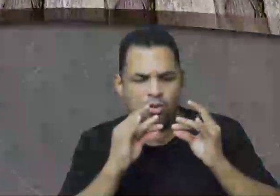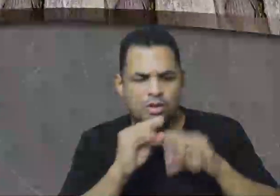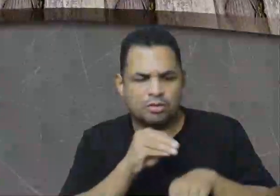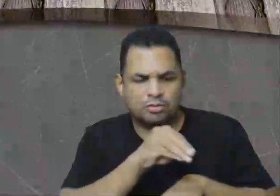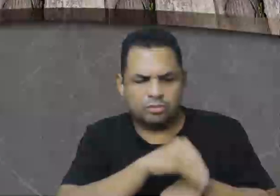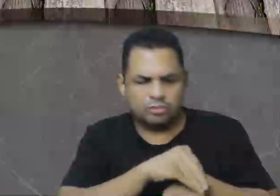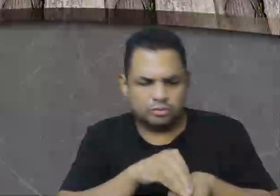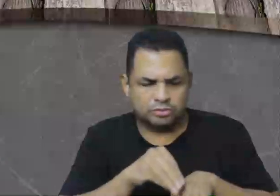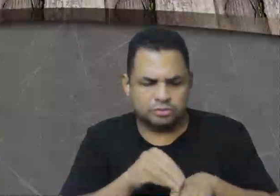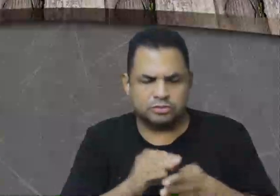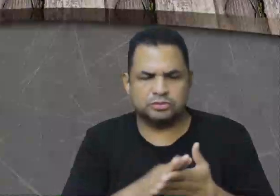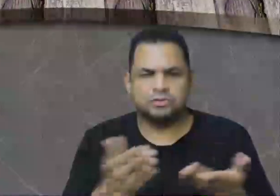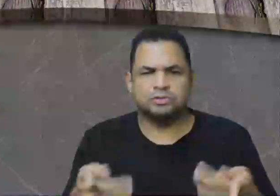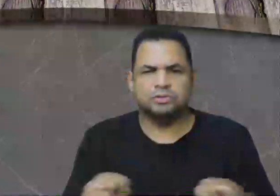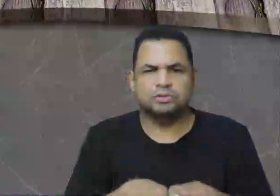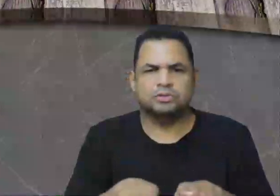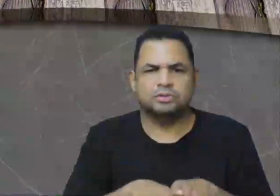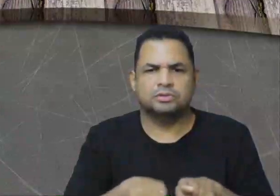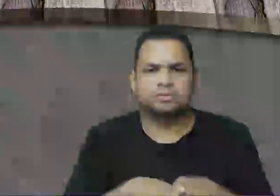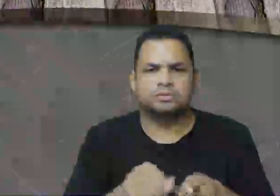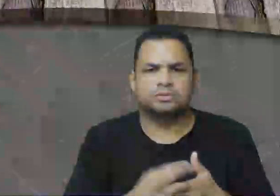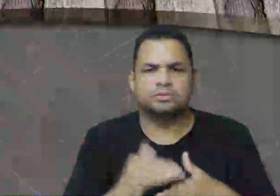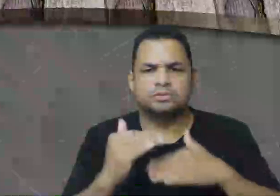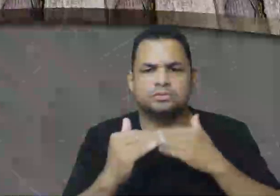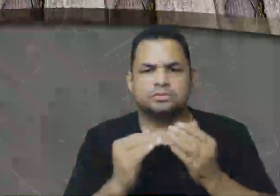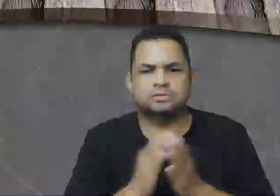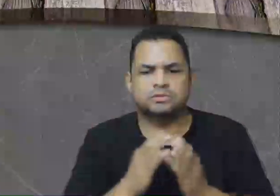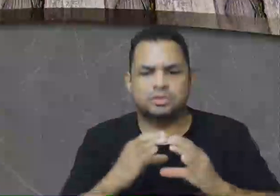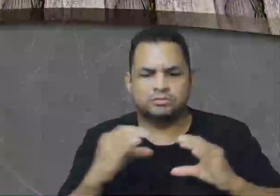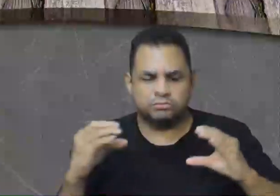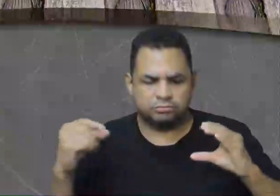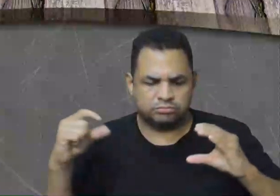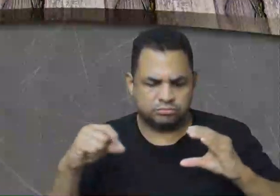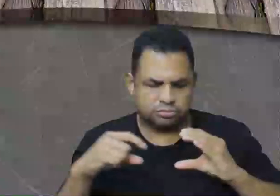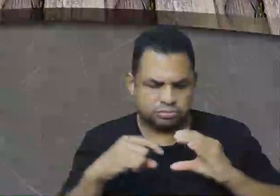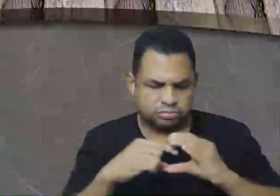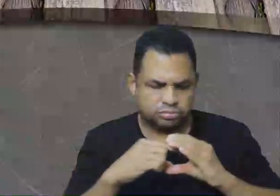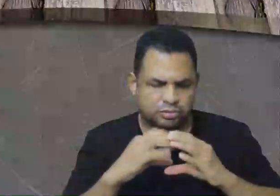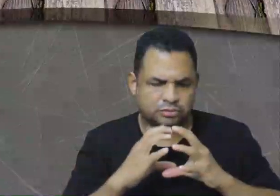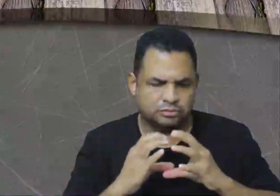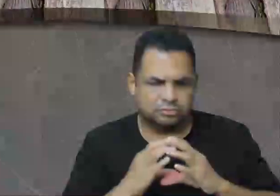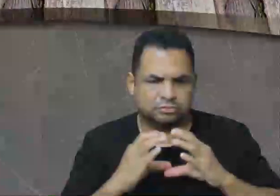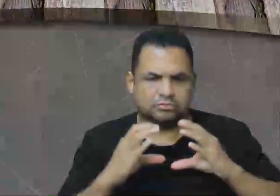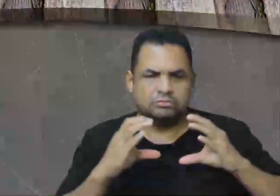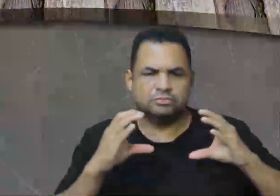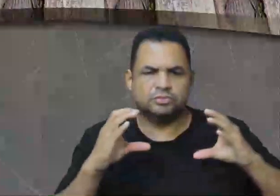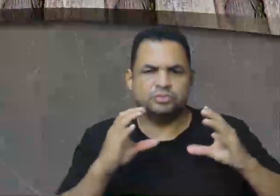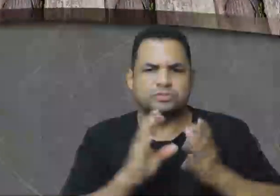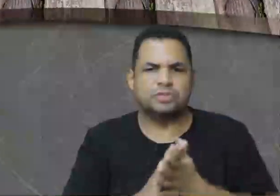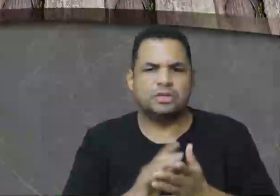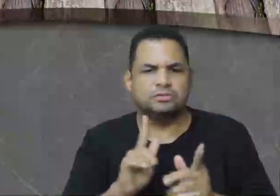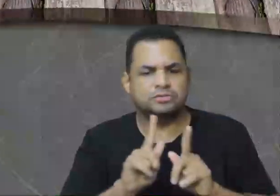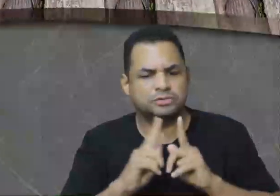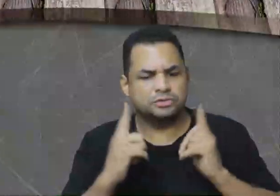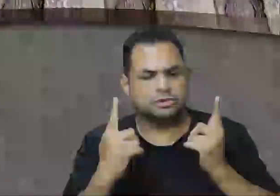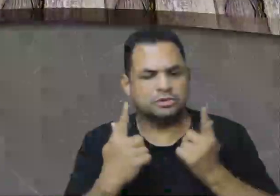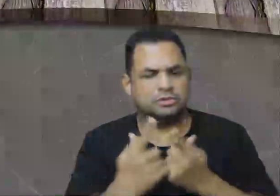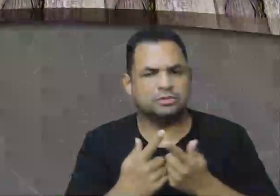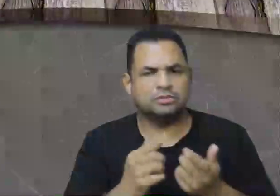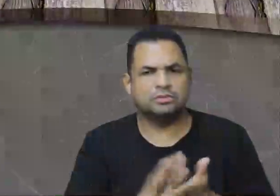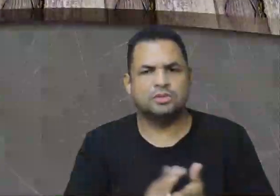Vimos um apanhado sobre a questão do desenvolvimento embriológico de uma forma bem geral, digamos